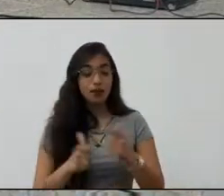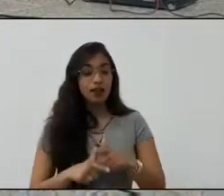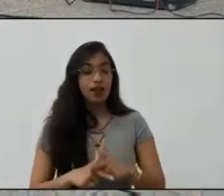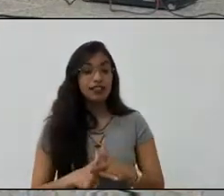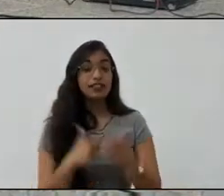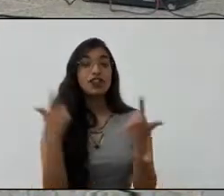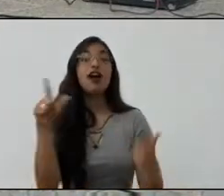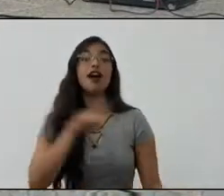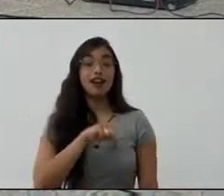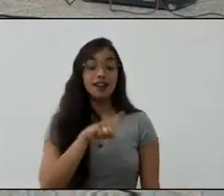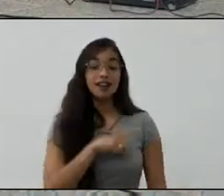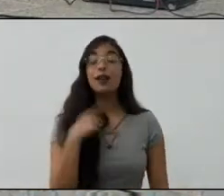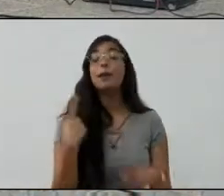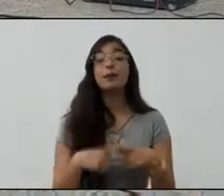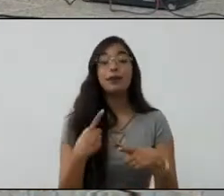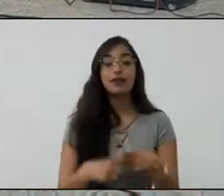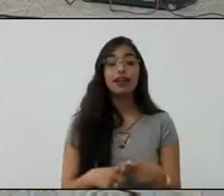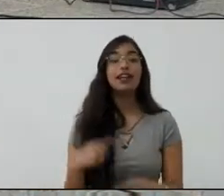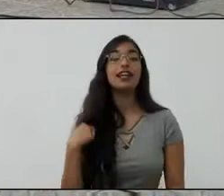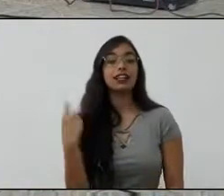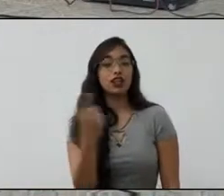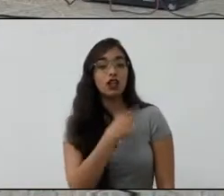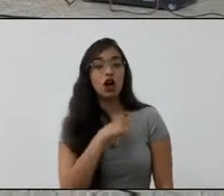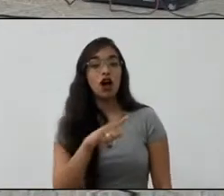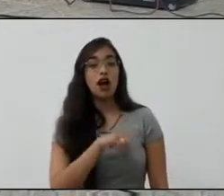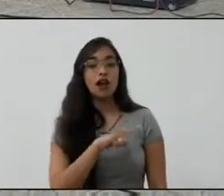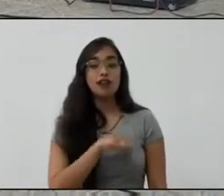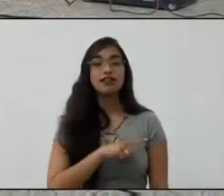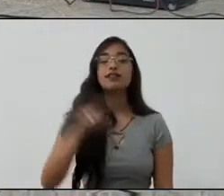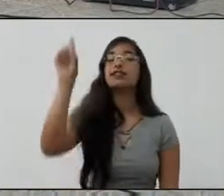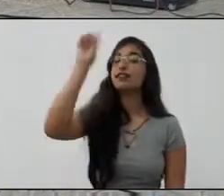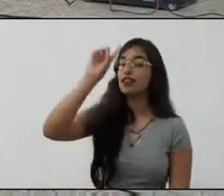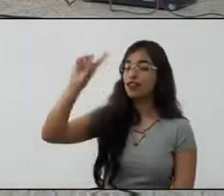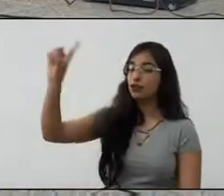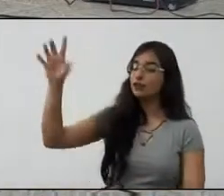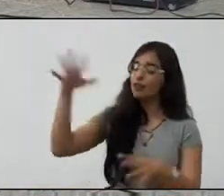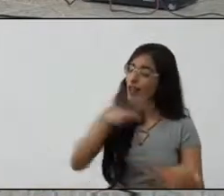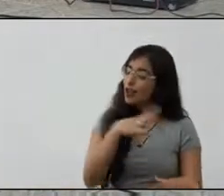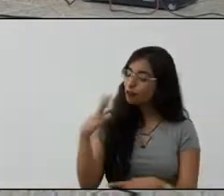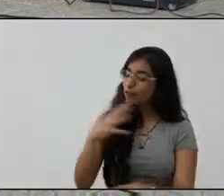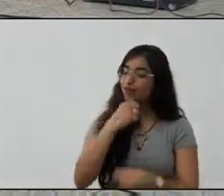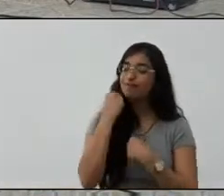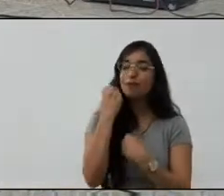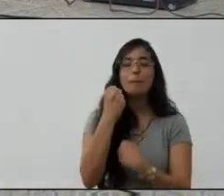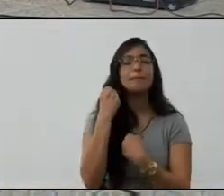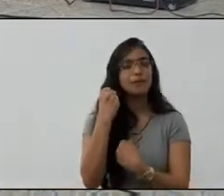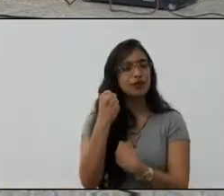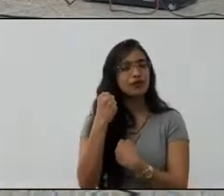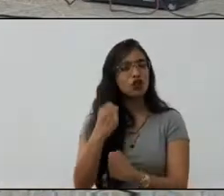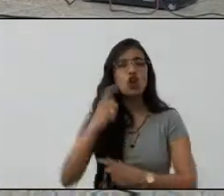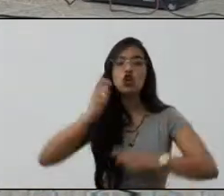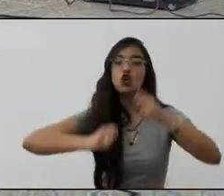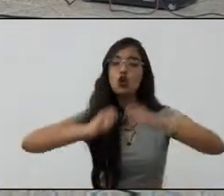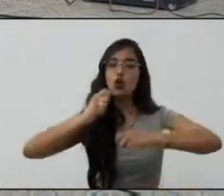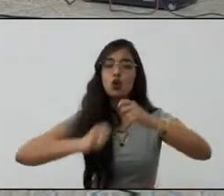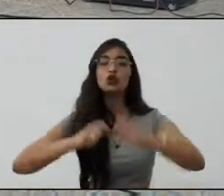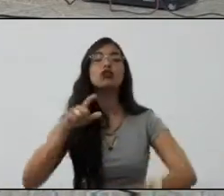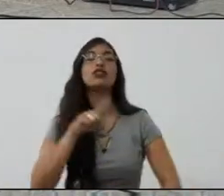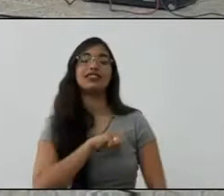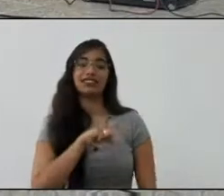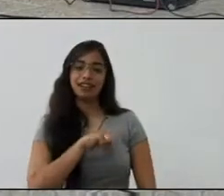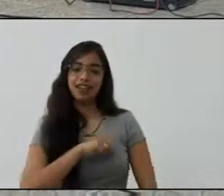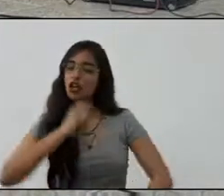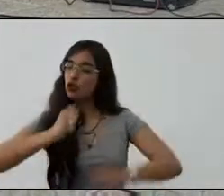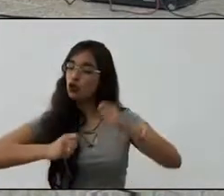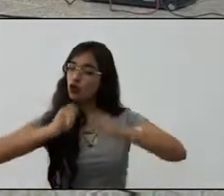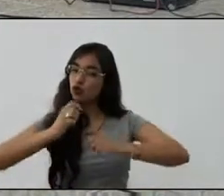universo, porque nós temos um Deus Todo-Poderoso que está no controle de todas as